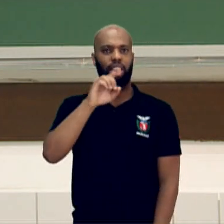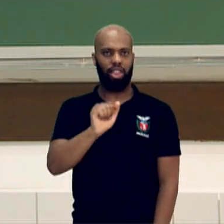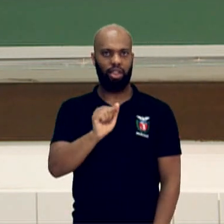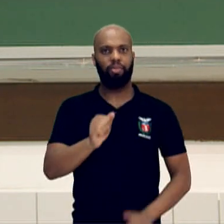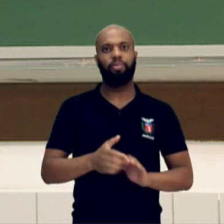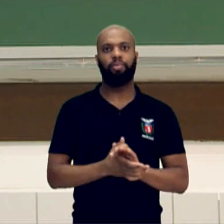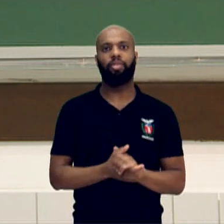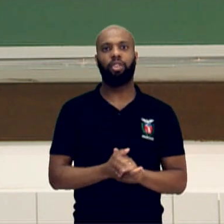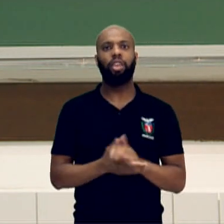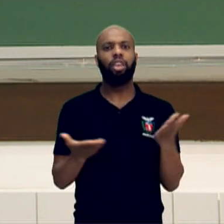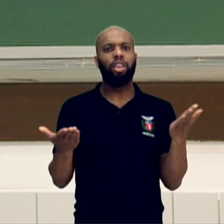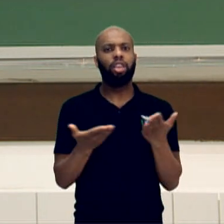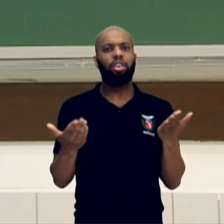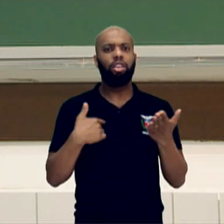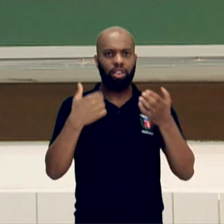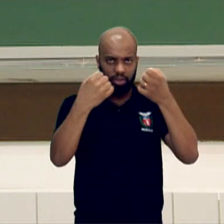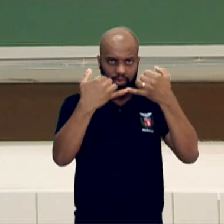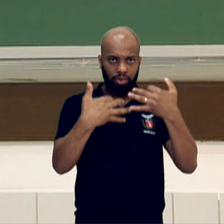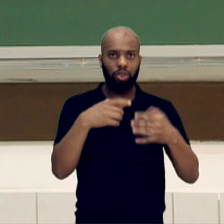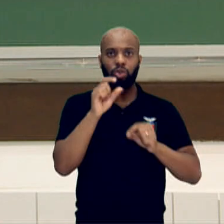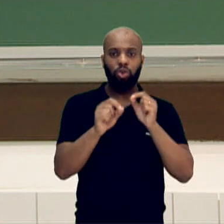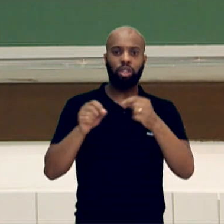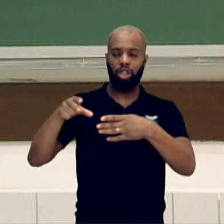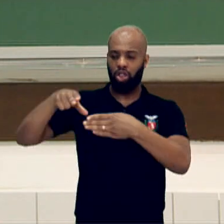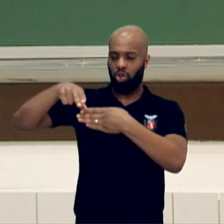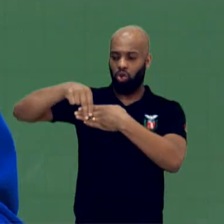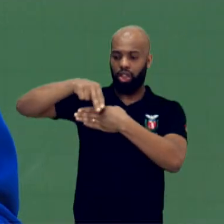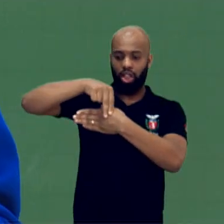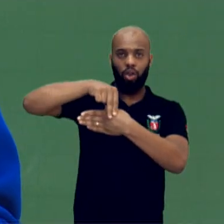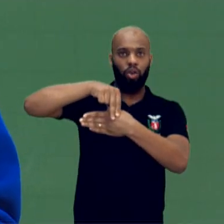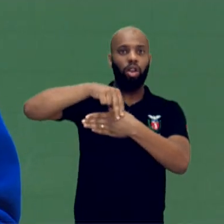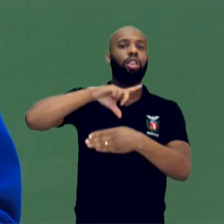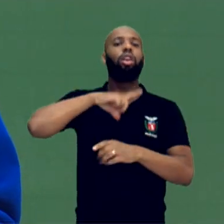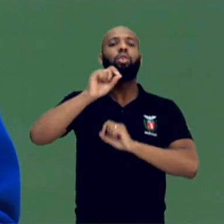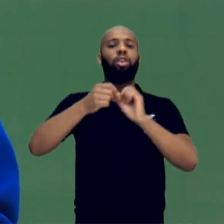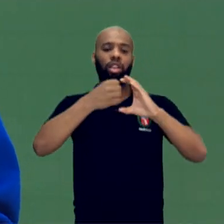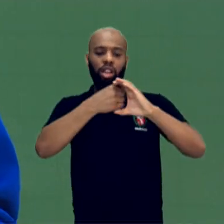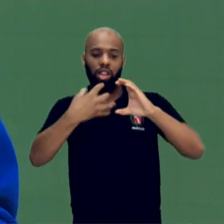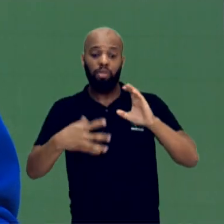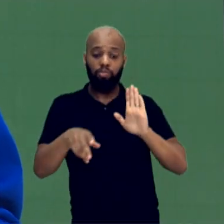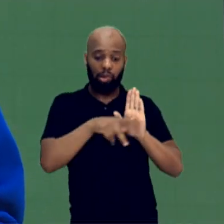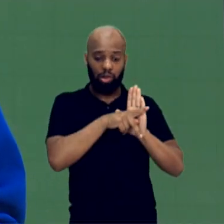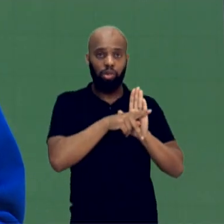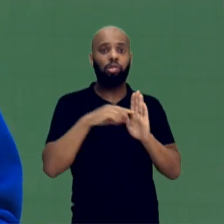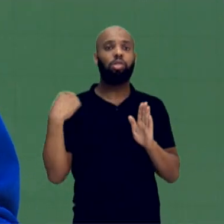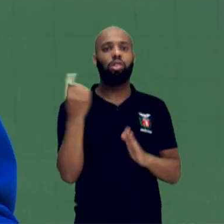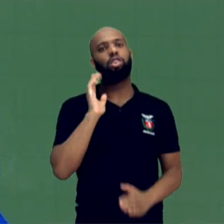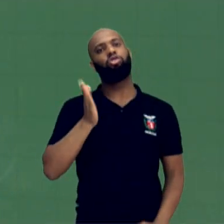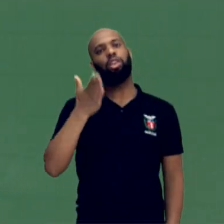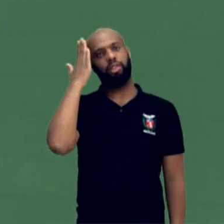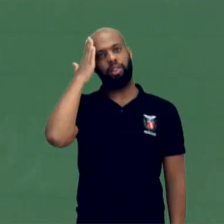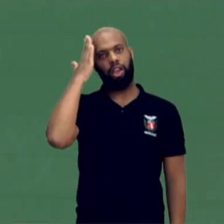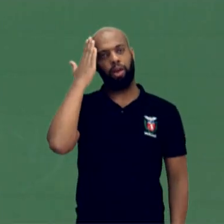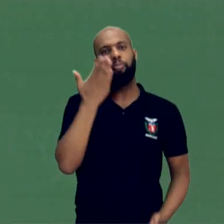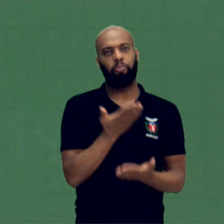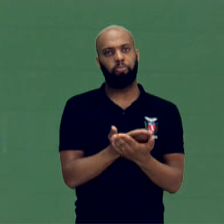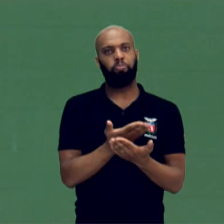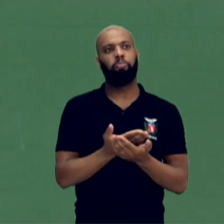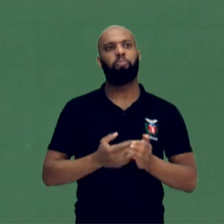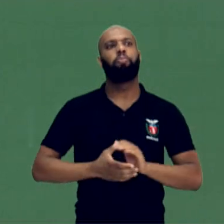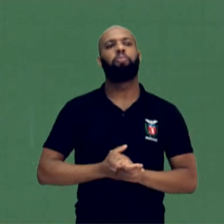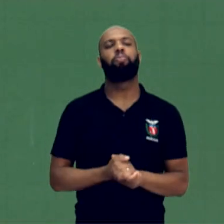vocês é o gênero textual cordel. Ambos têm suas características próprias e que nós já estudamos.